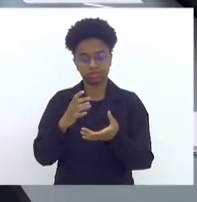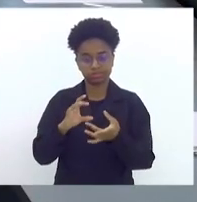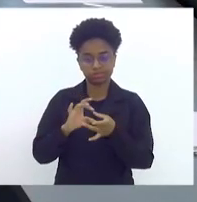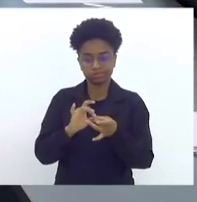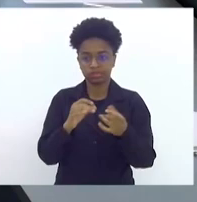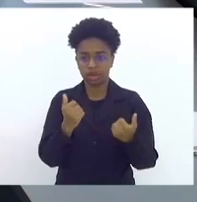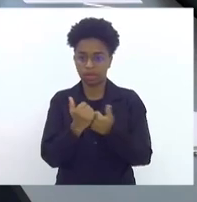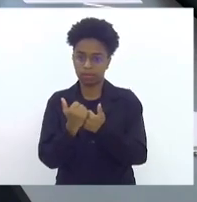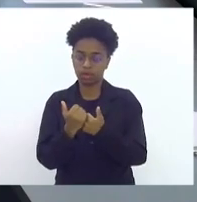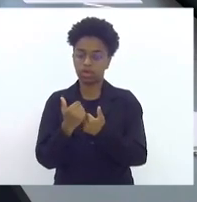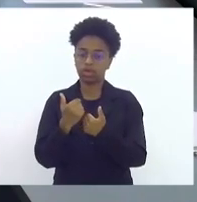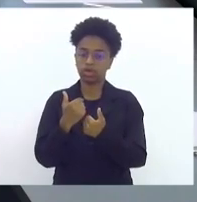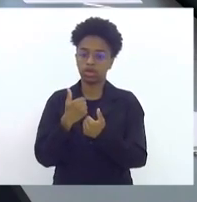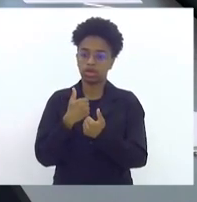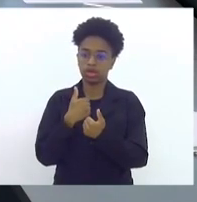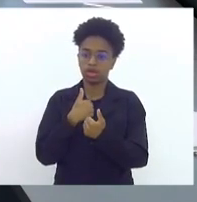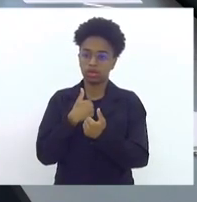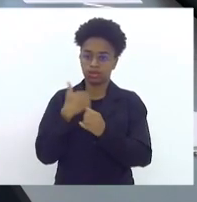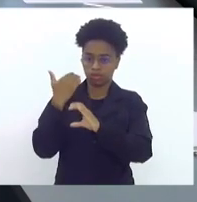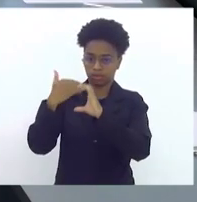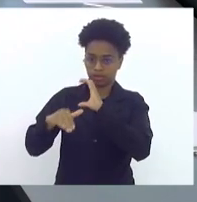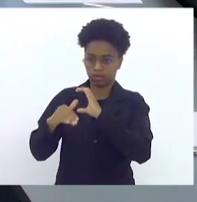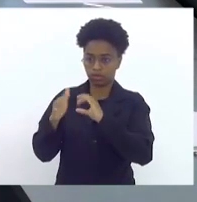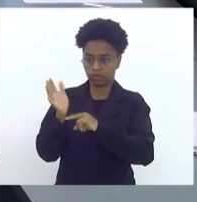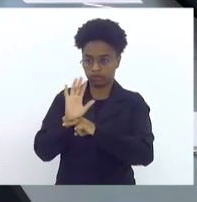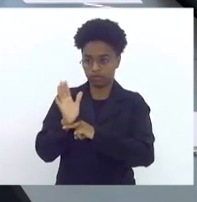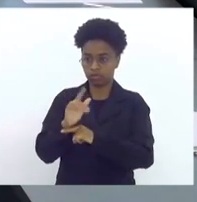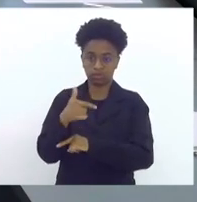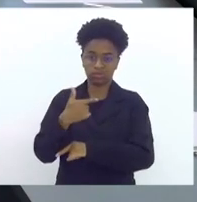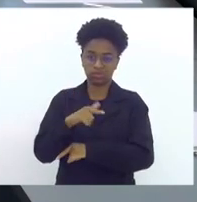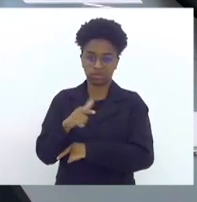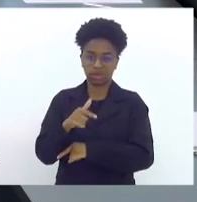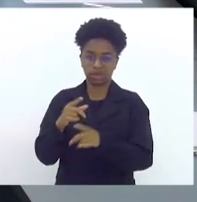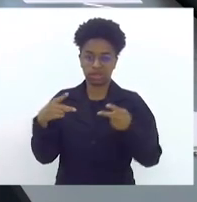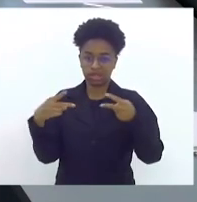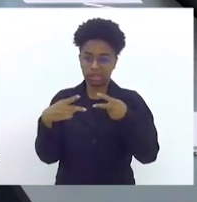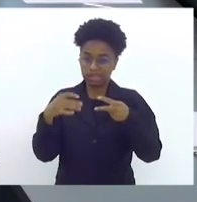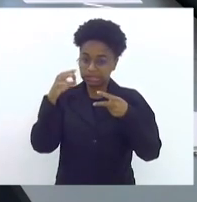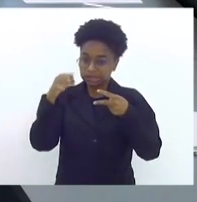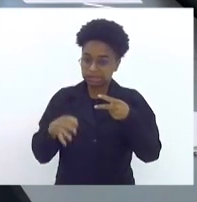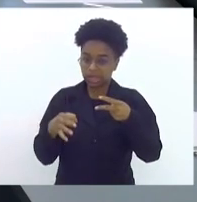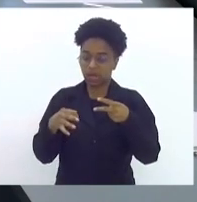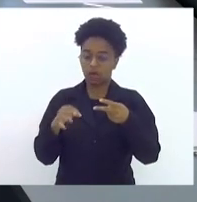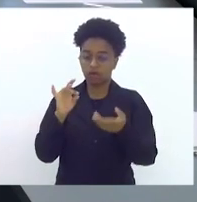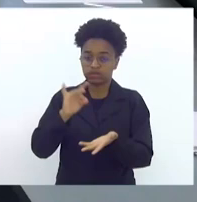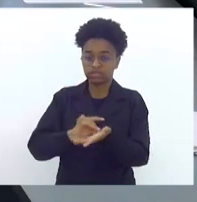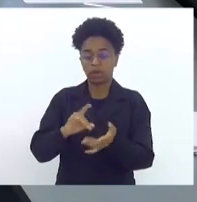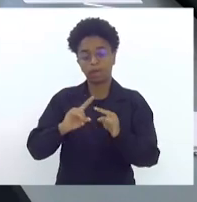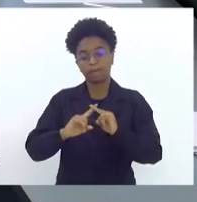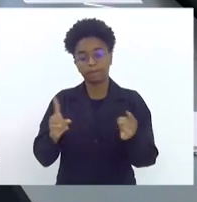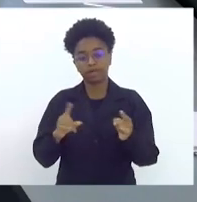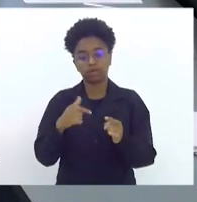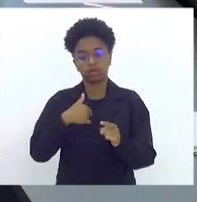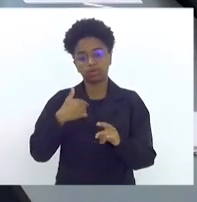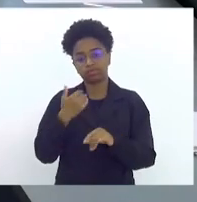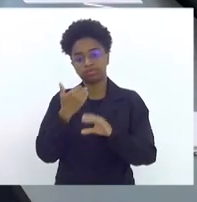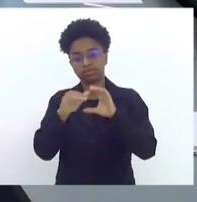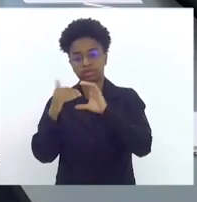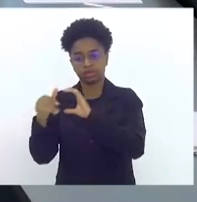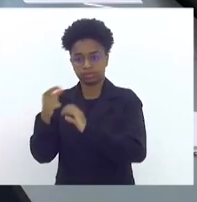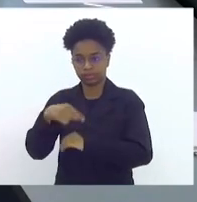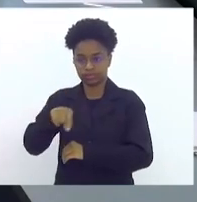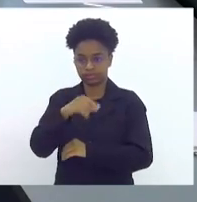encaminhar hoje o vídeo e é que o vídeo não tá no link oficial né E aí isso gera mas eu vou enviar um vídeo e vou enviar também o áudio para vocês tá bom que